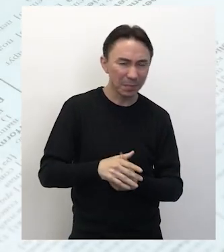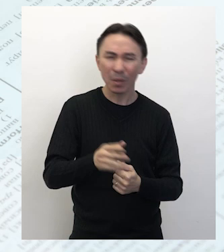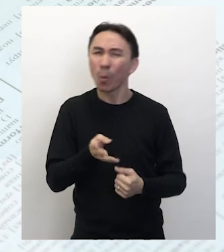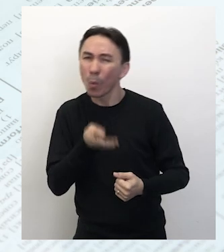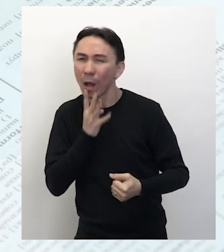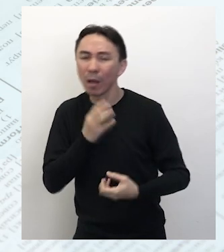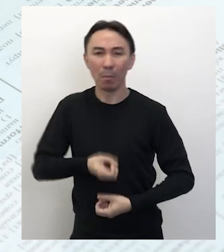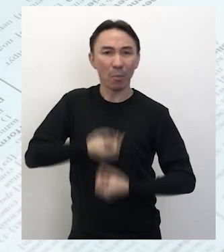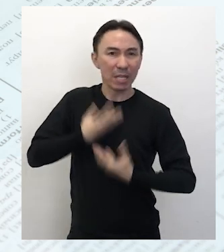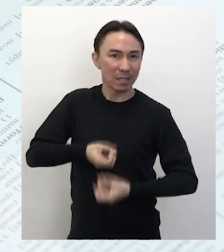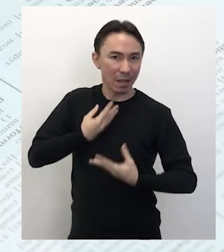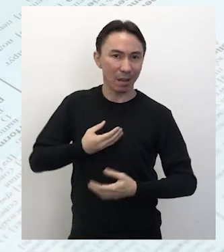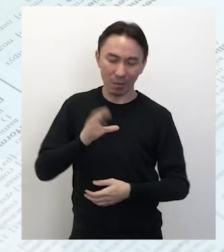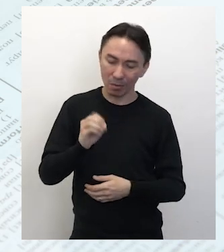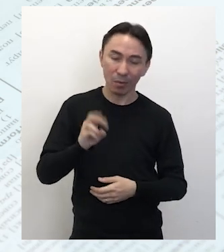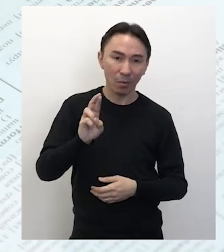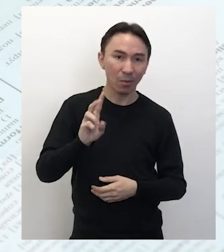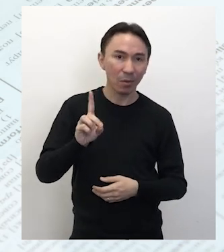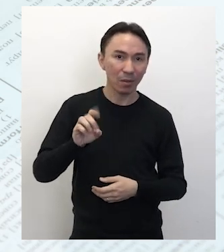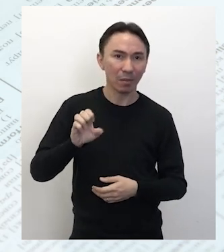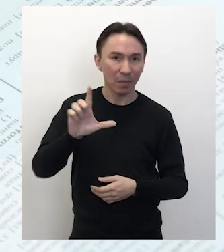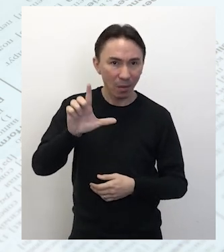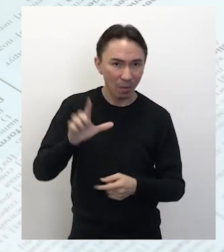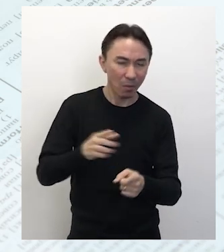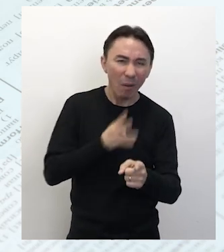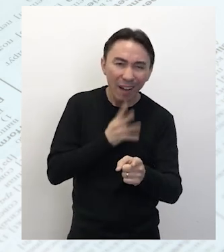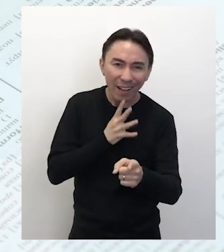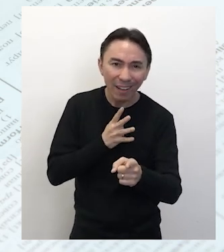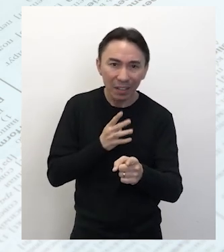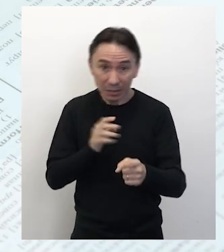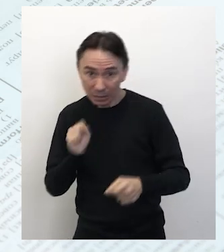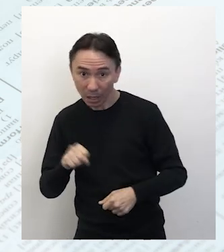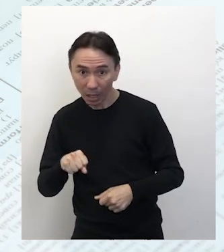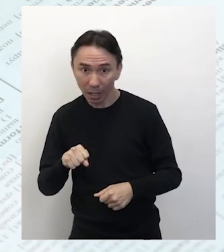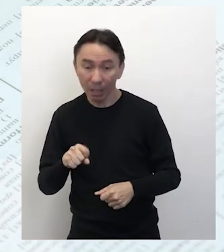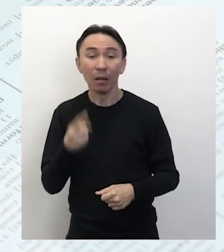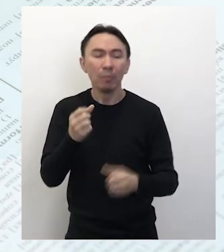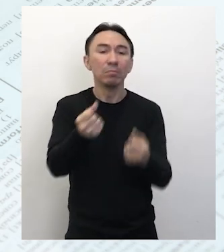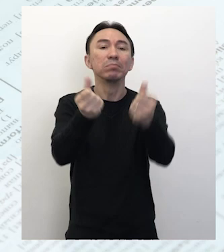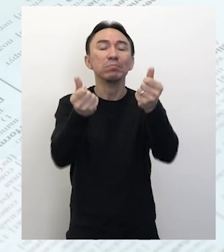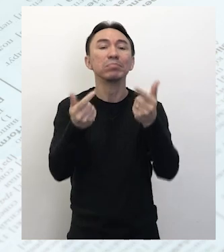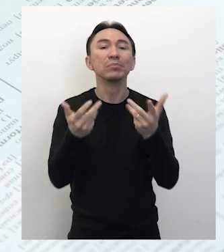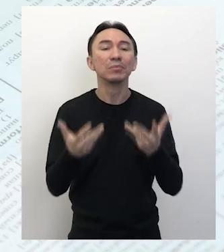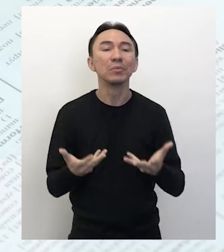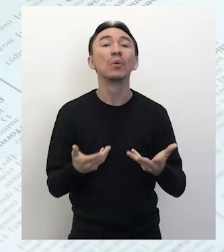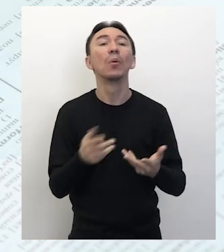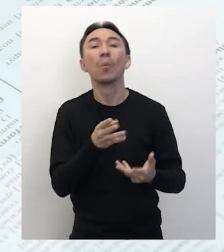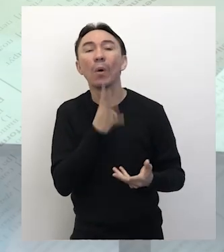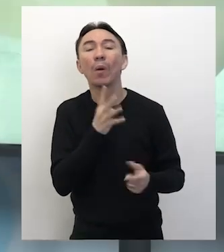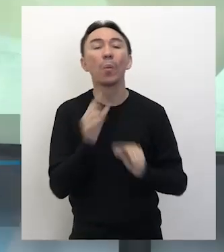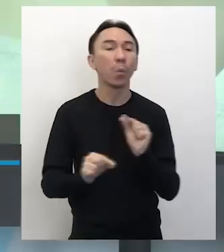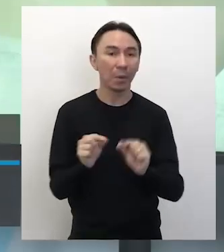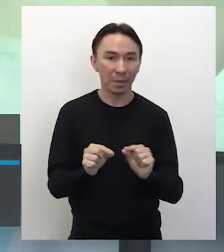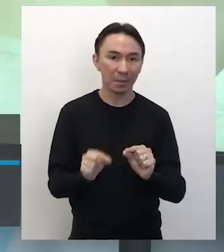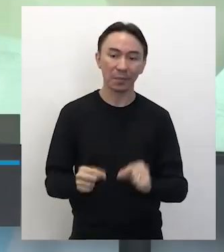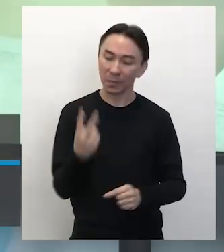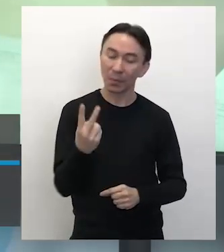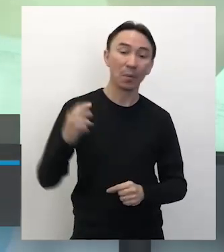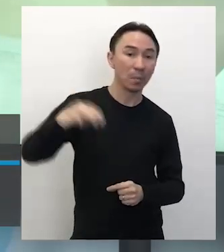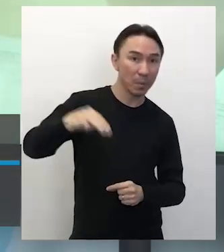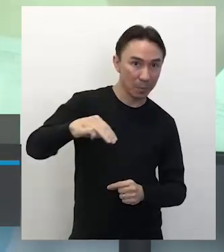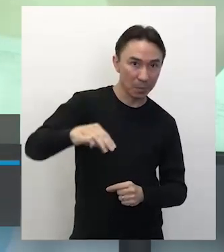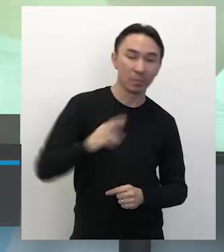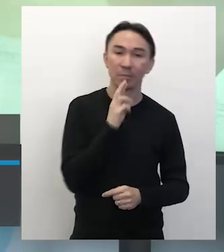cordel? Se sim, conte-nos o que você sabe sobre este gênero, ok? 2 minutinhos para vocês responderem